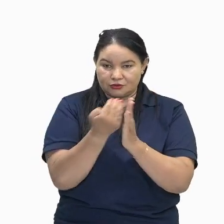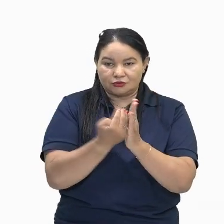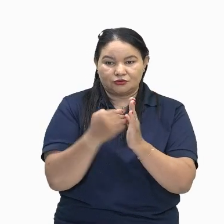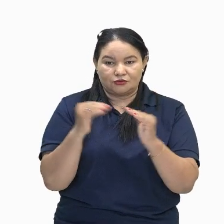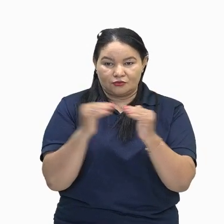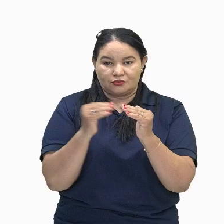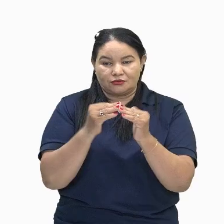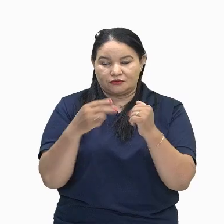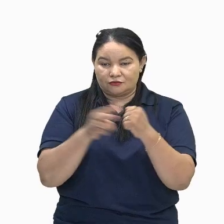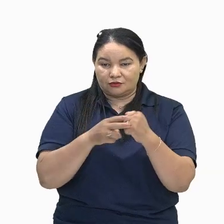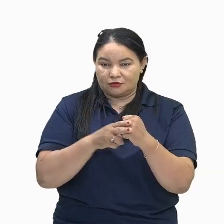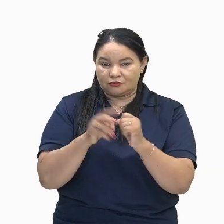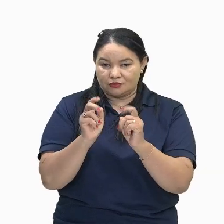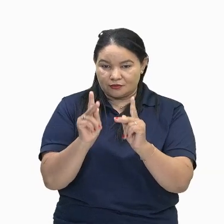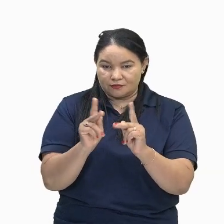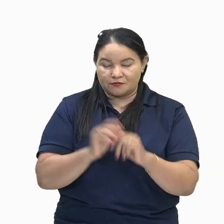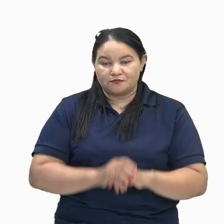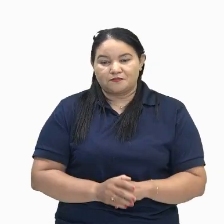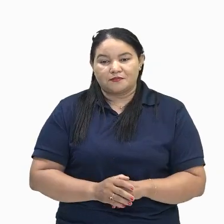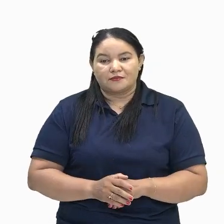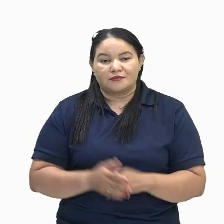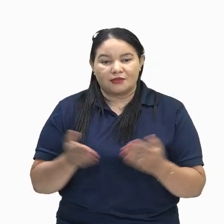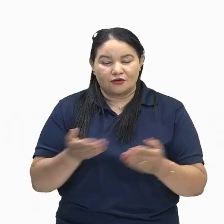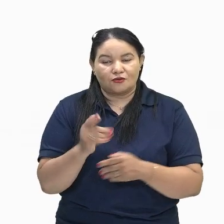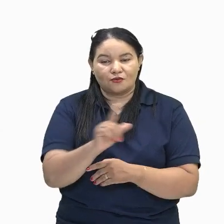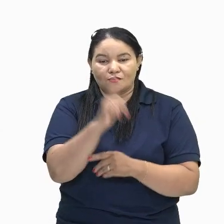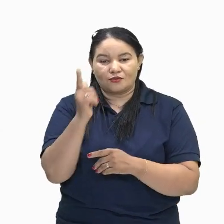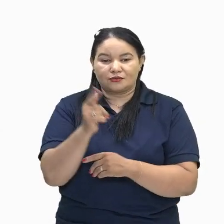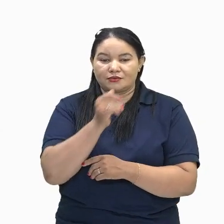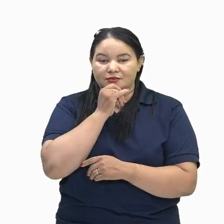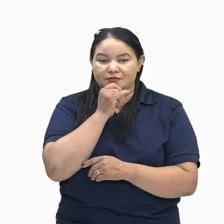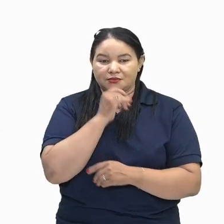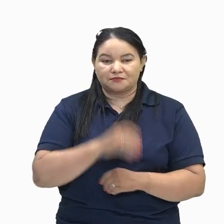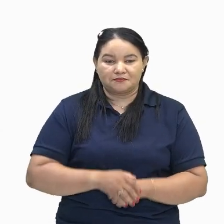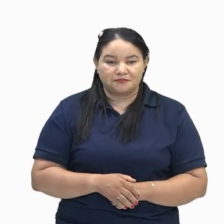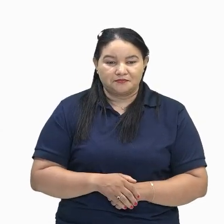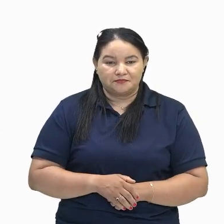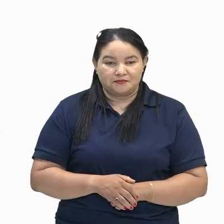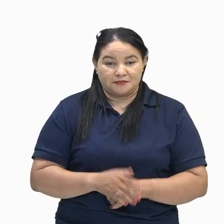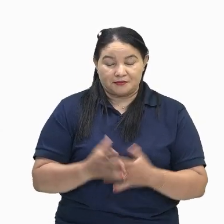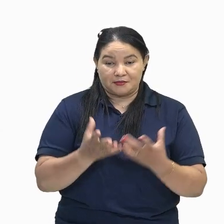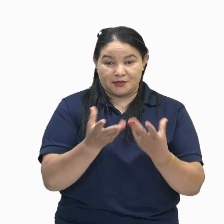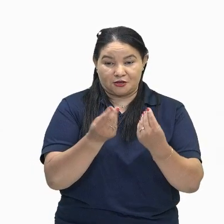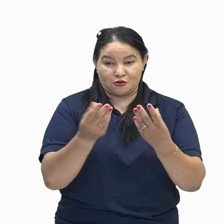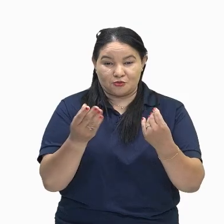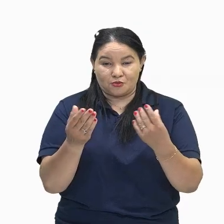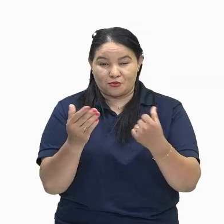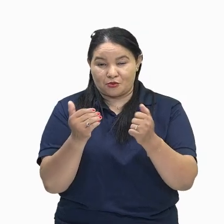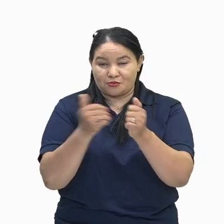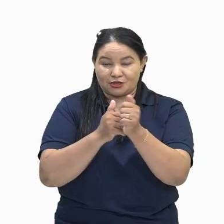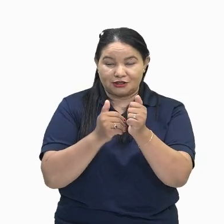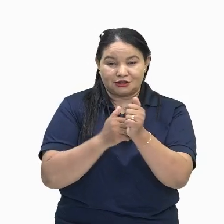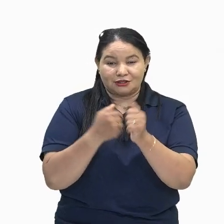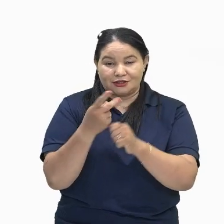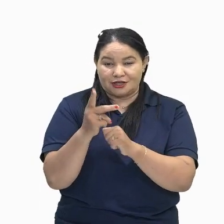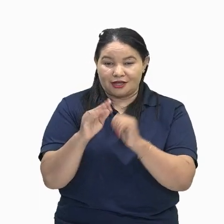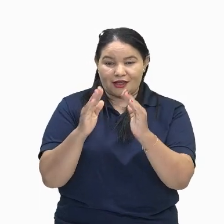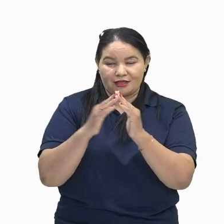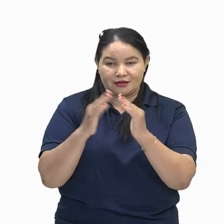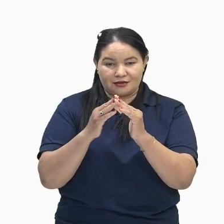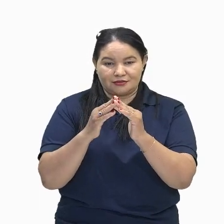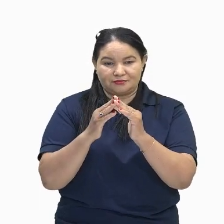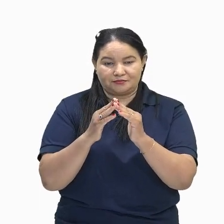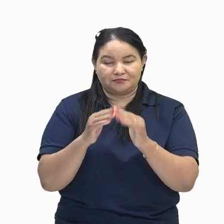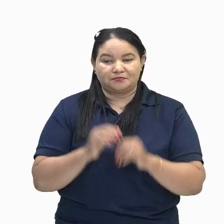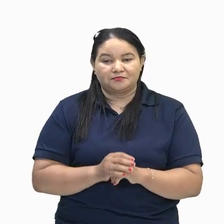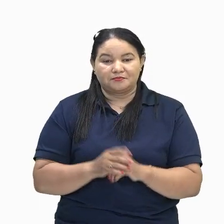verbal. Ok? Agora, vamos lá a mais exemplos. Olha só, há muitos mistérios naquela casa. Então, perceba que ali nós